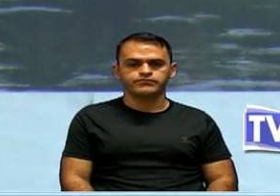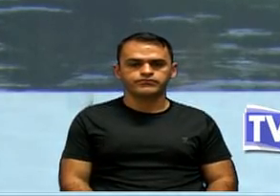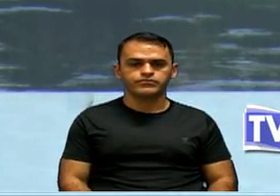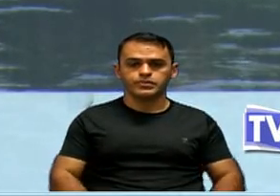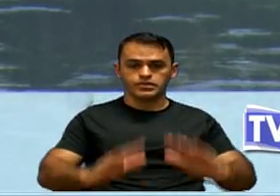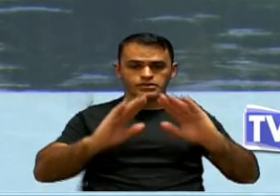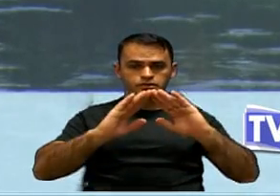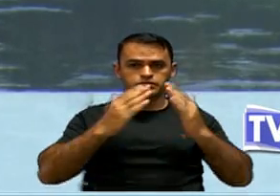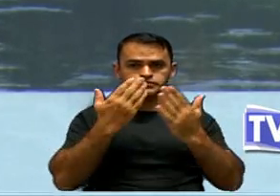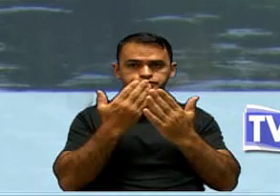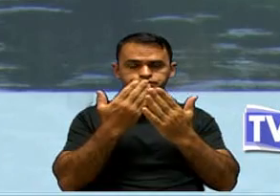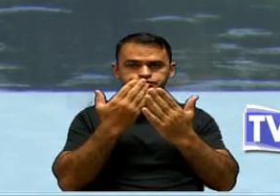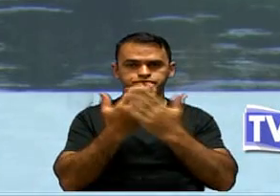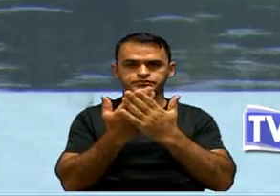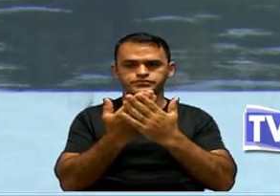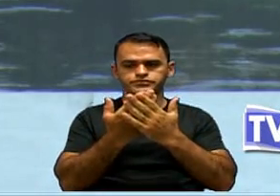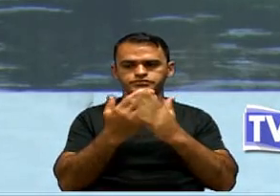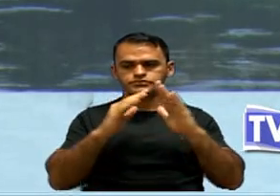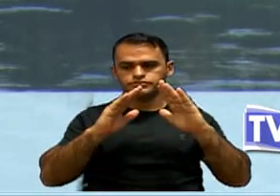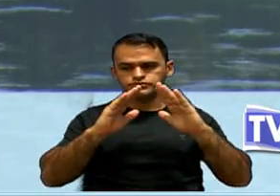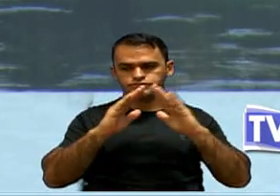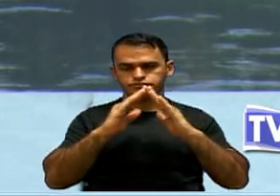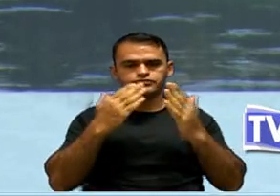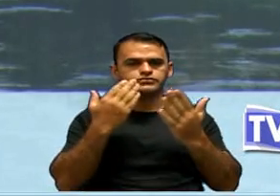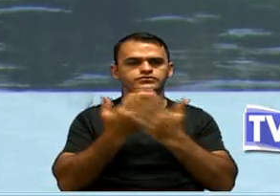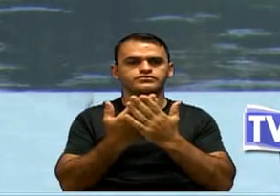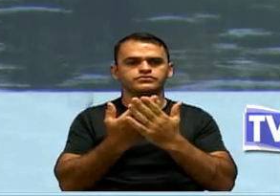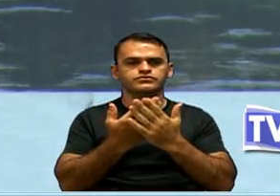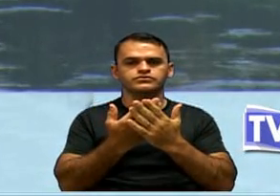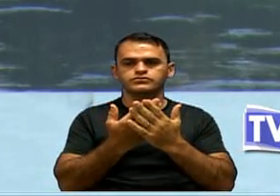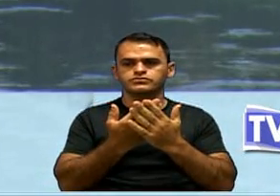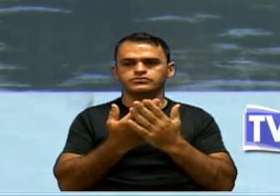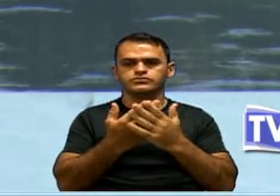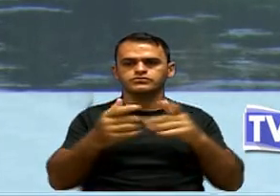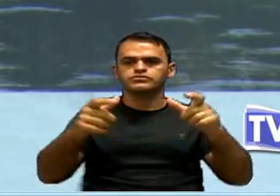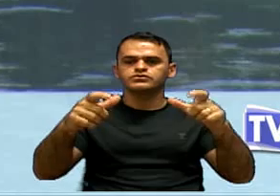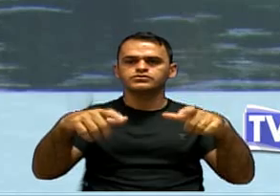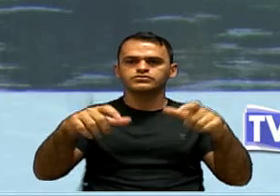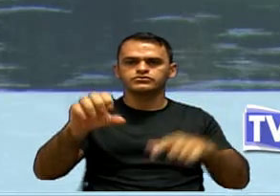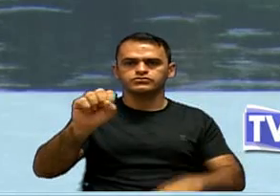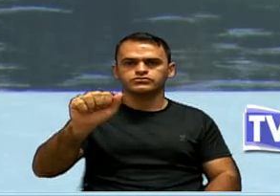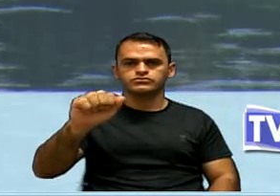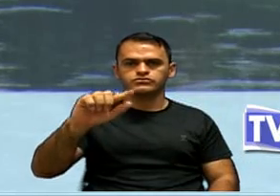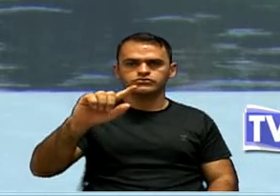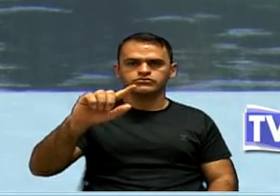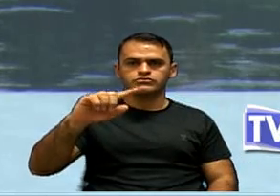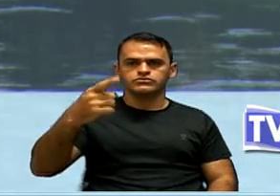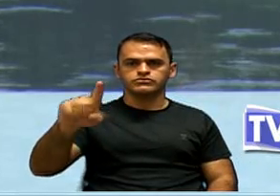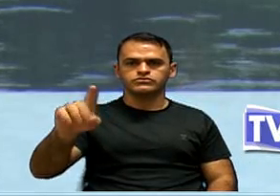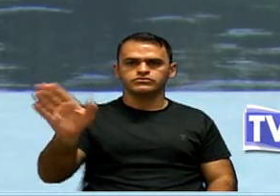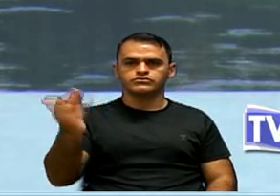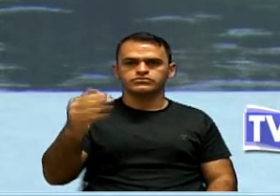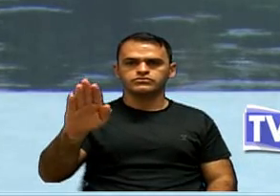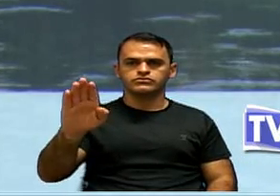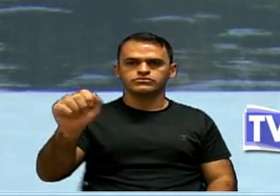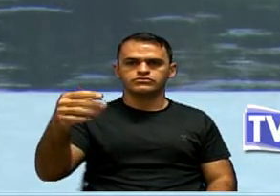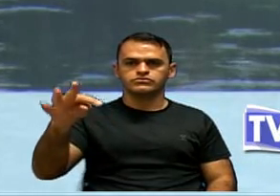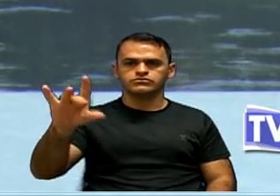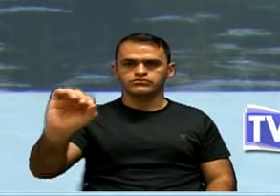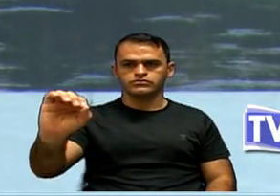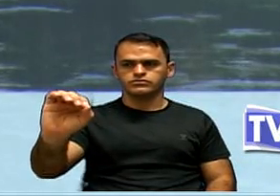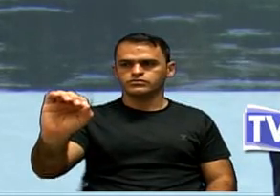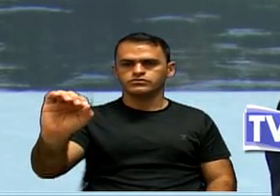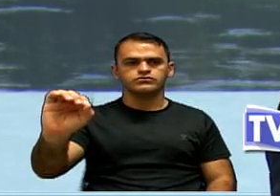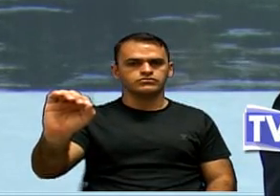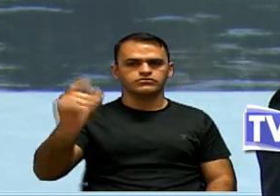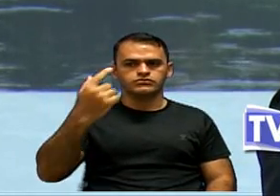CI Arminda da Conceição da Silva, no Parque São Bento, vereador Rafael Militão. Olha